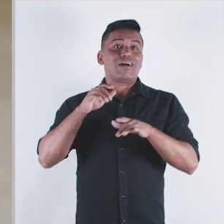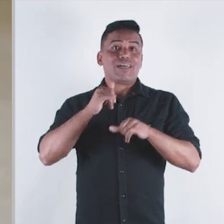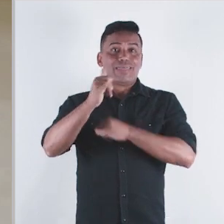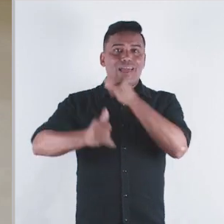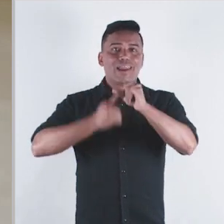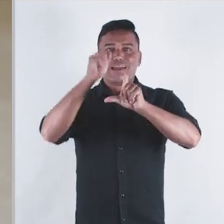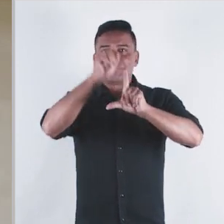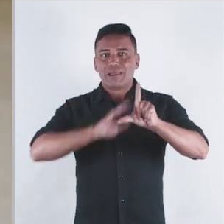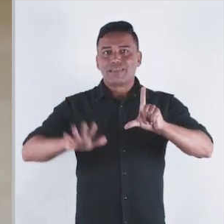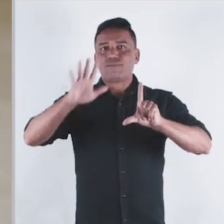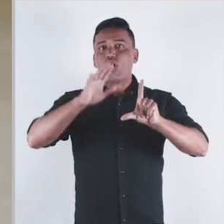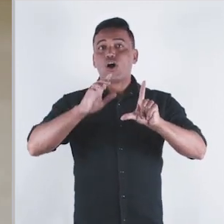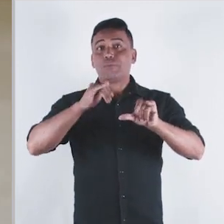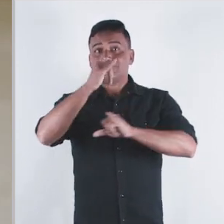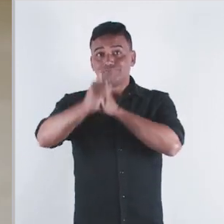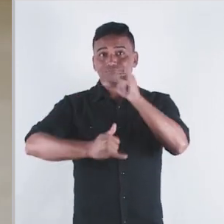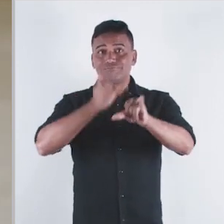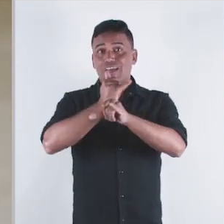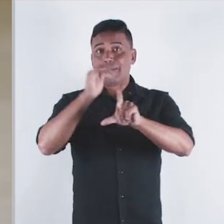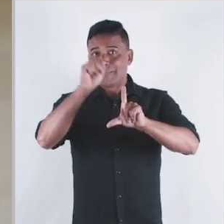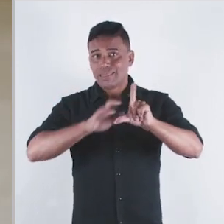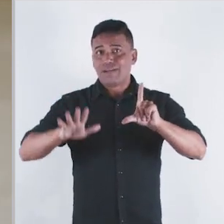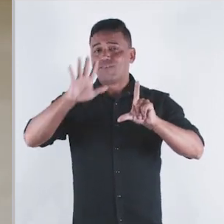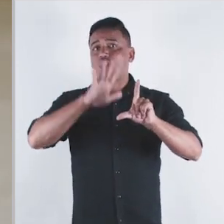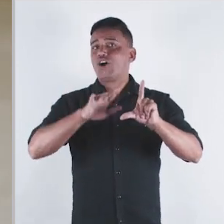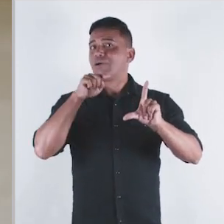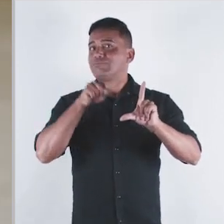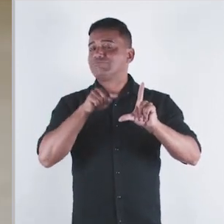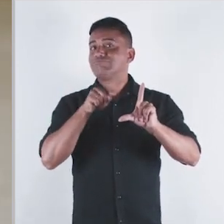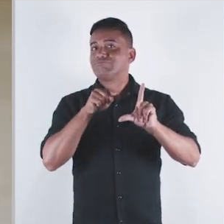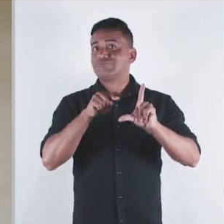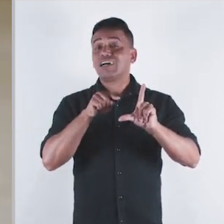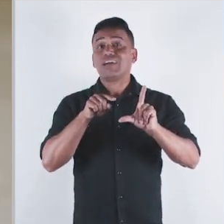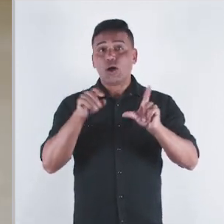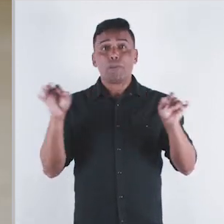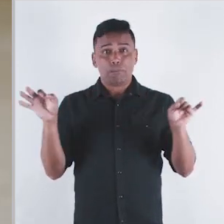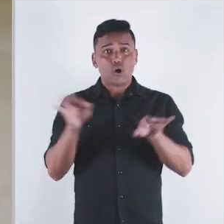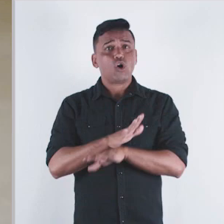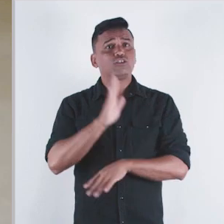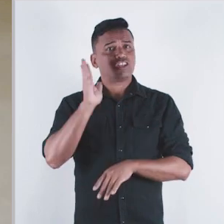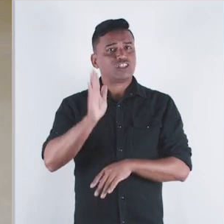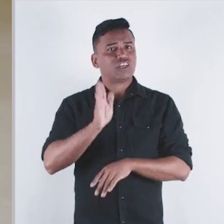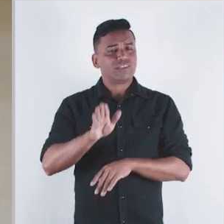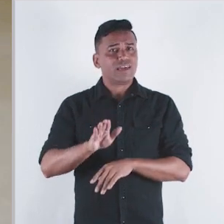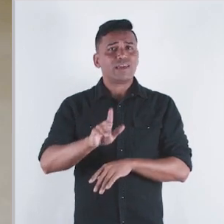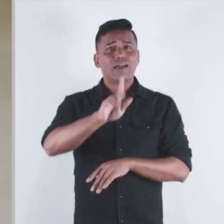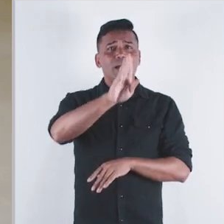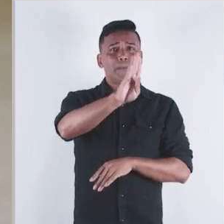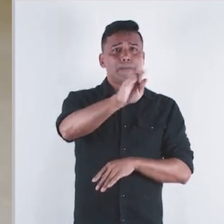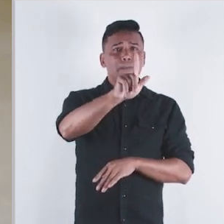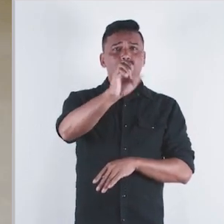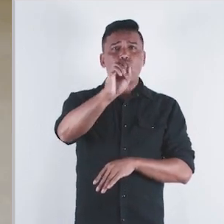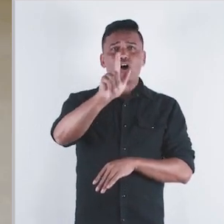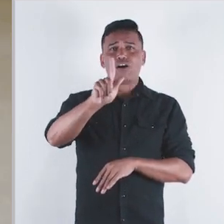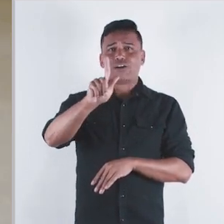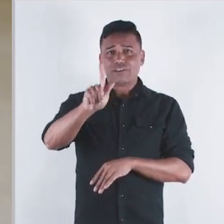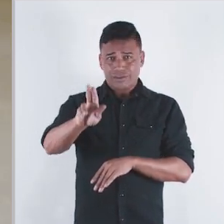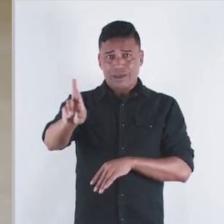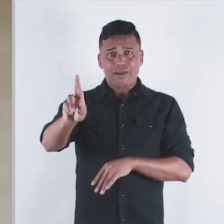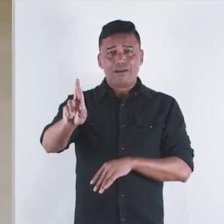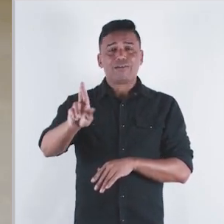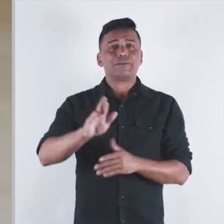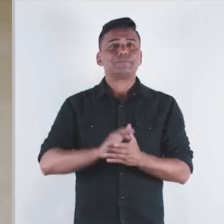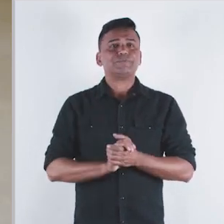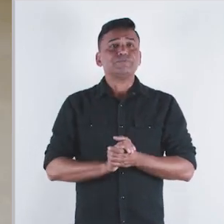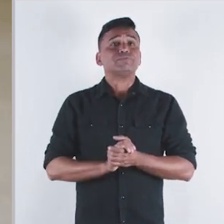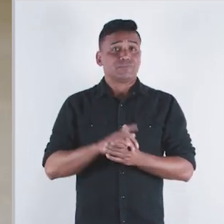né? Então, por exemplo, nós temos uma plataforma pronta, que é a plataforma do Blogger. Nós temos uma plataforma